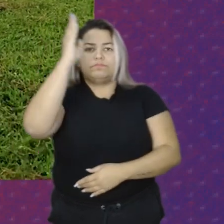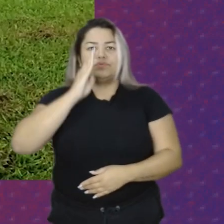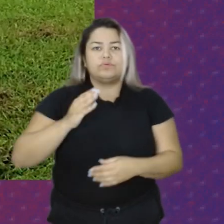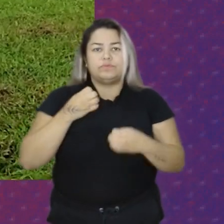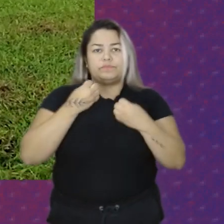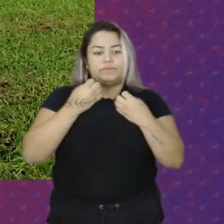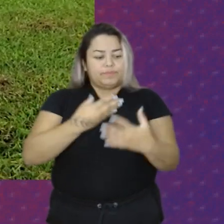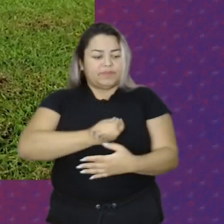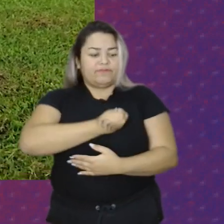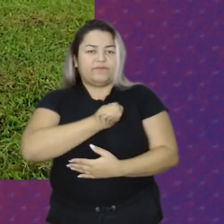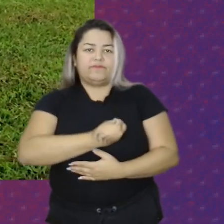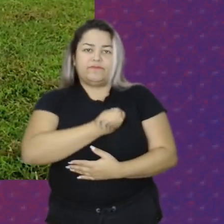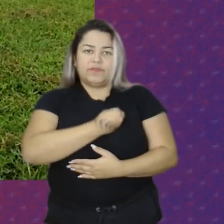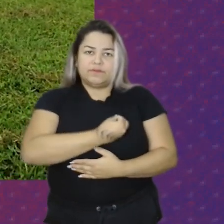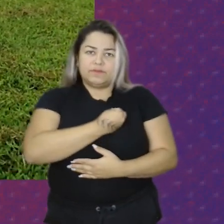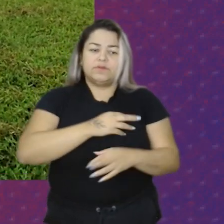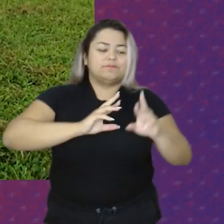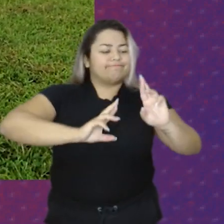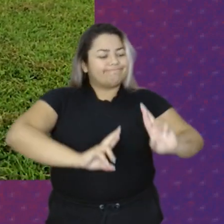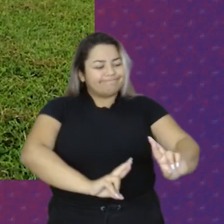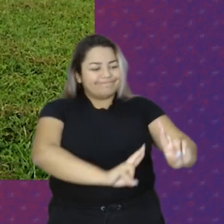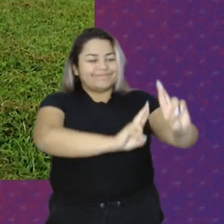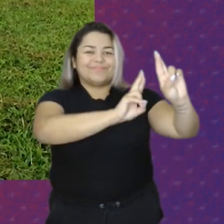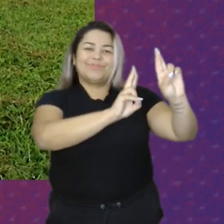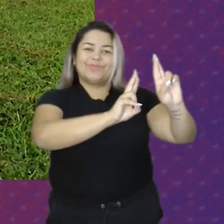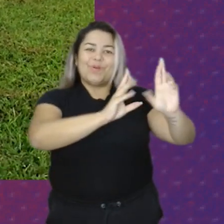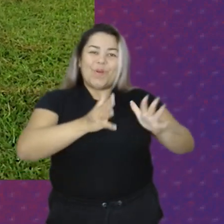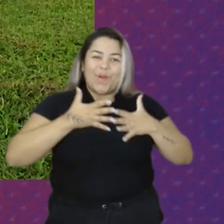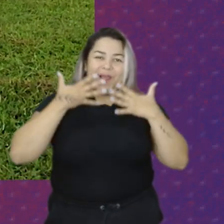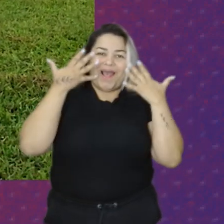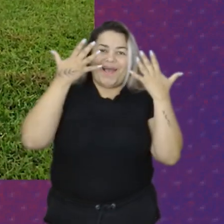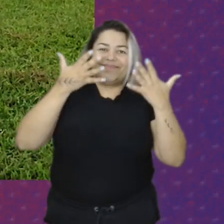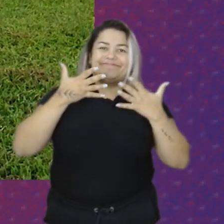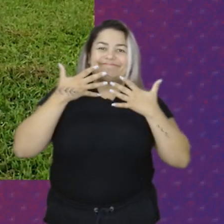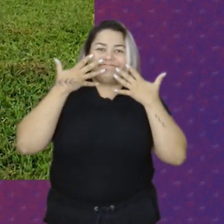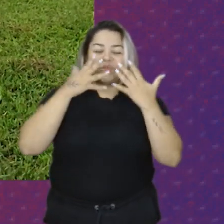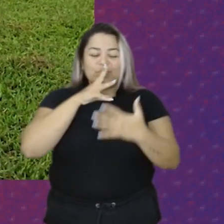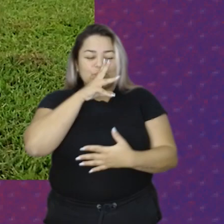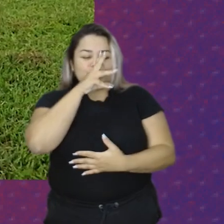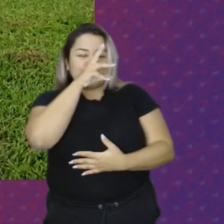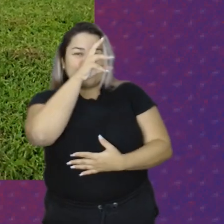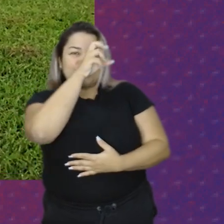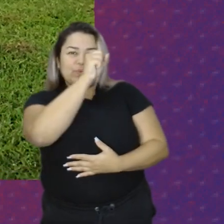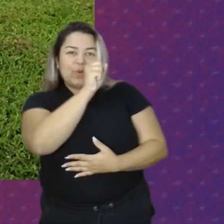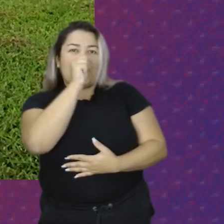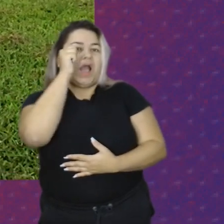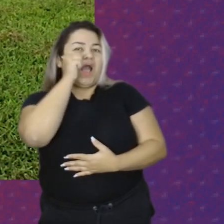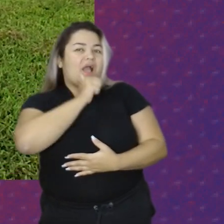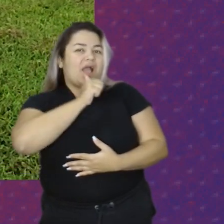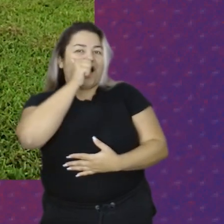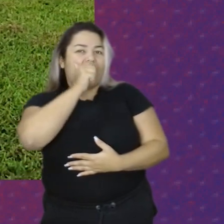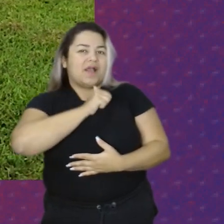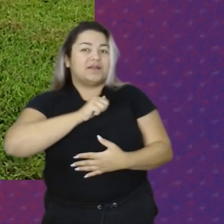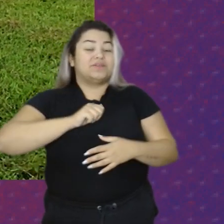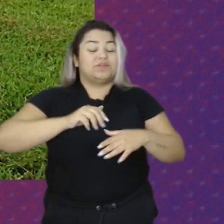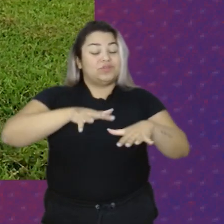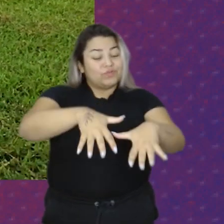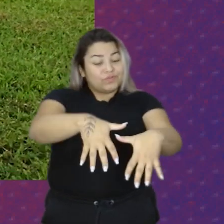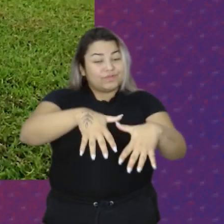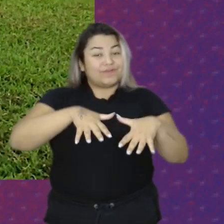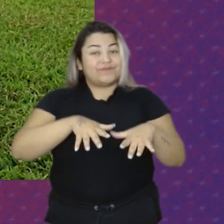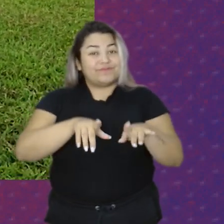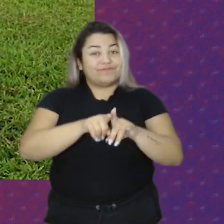viver. Com esperança e alegria e com a força do feminismo em movimento, levaremos à